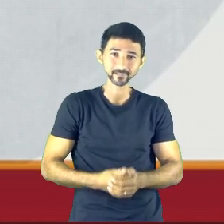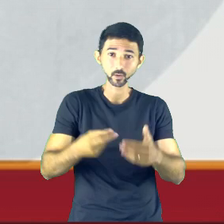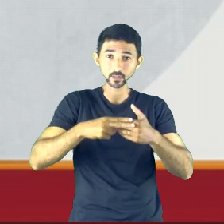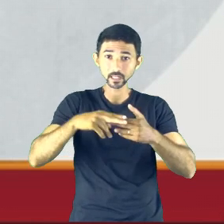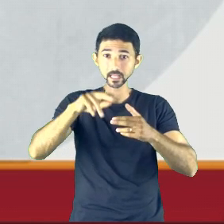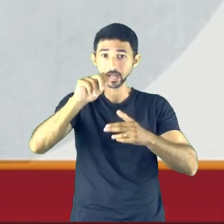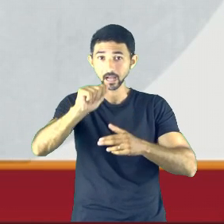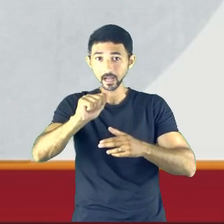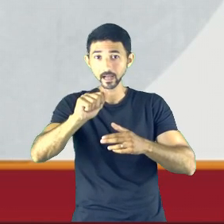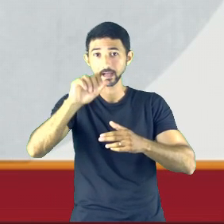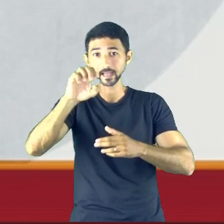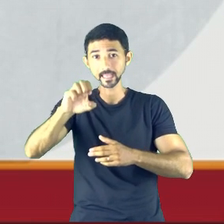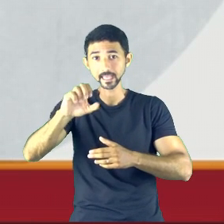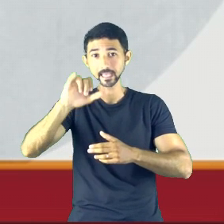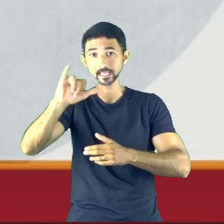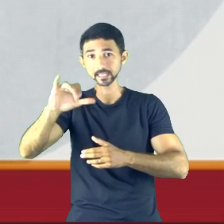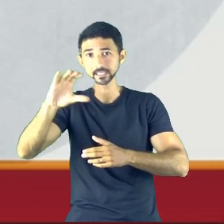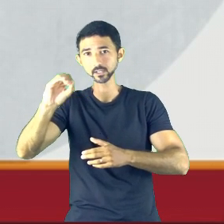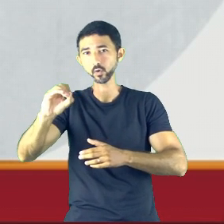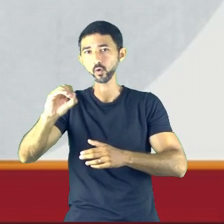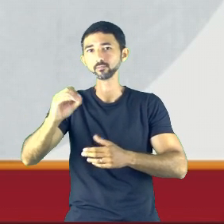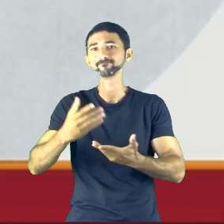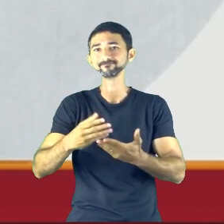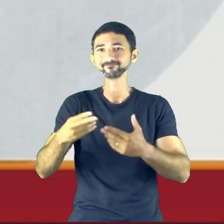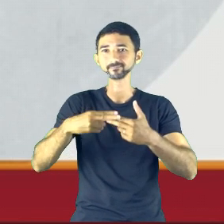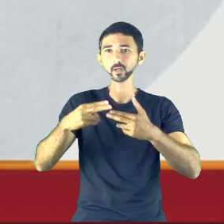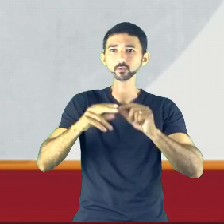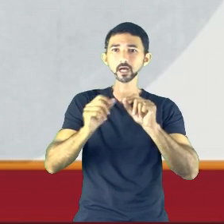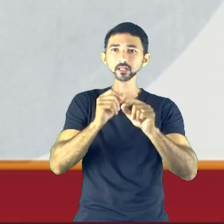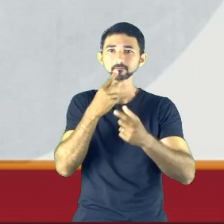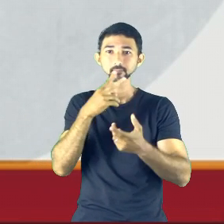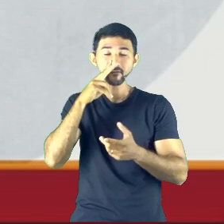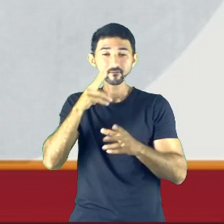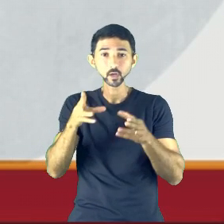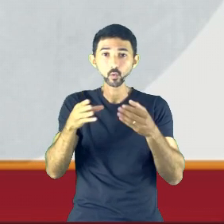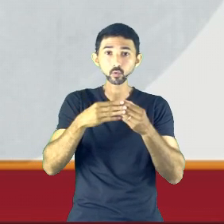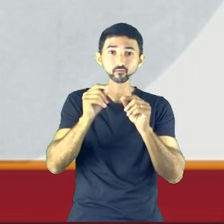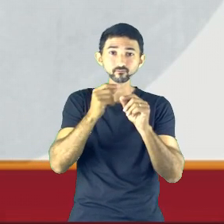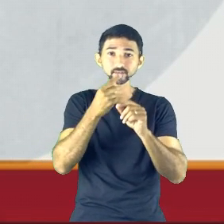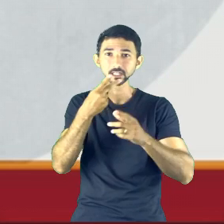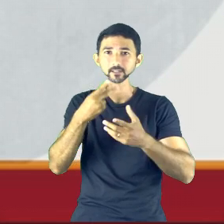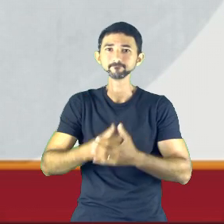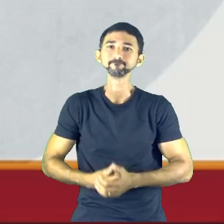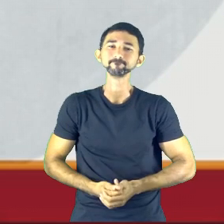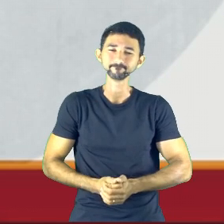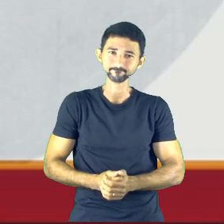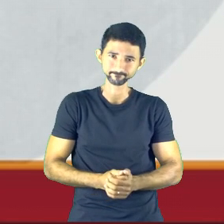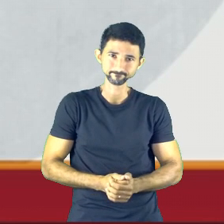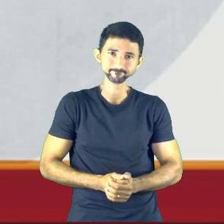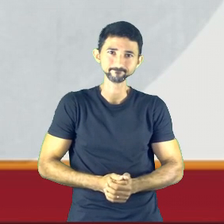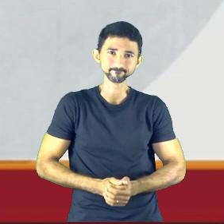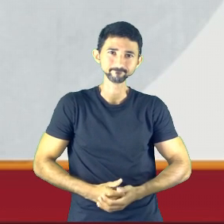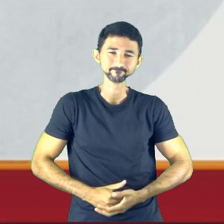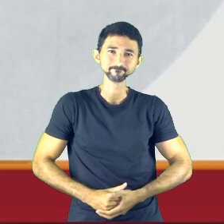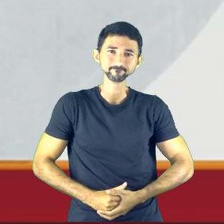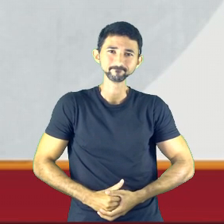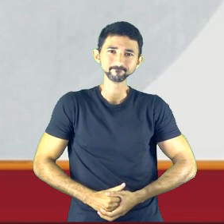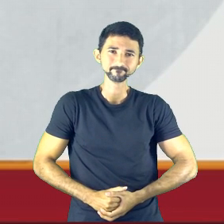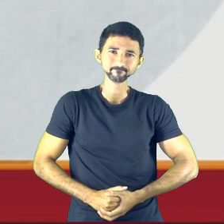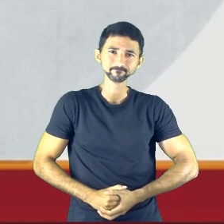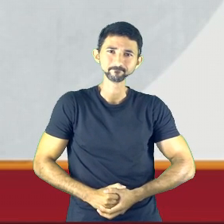as vogais A, E e O, marcando que a pronúncia dessa vogal deverá ser fechada. Isso é